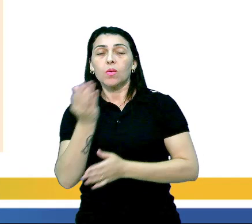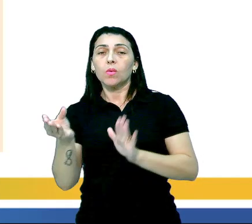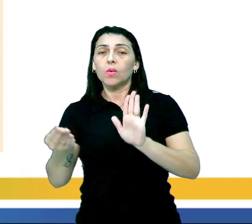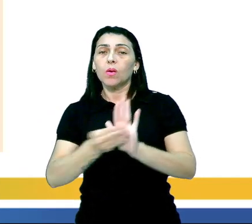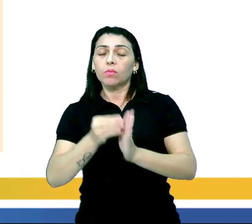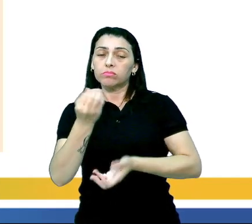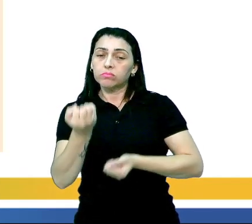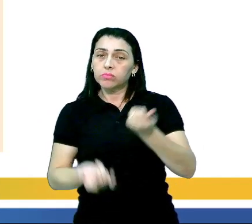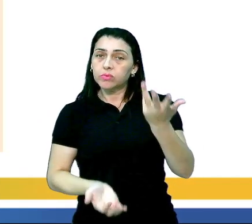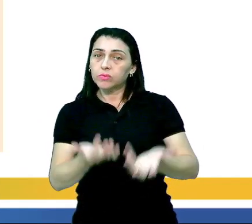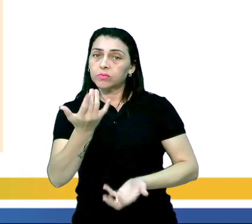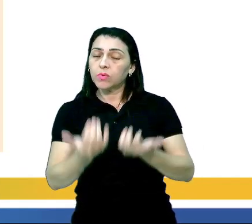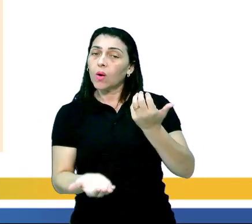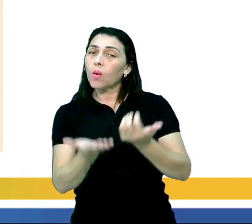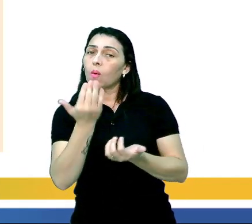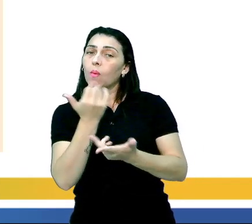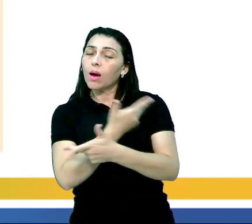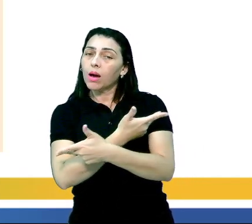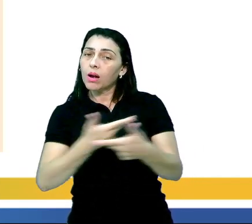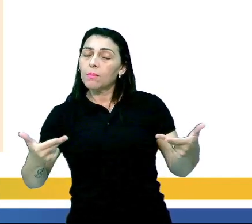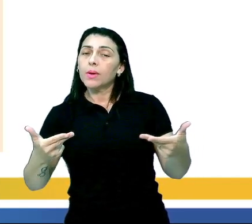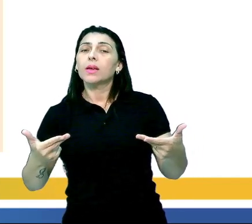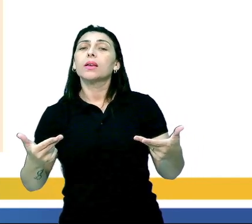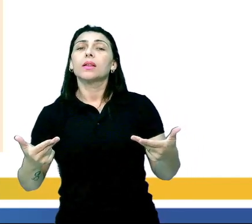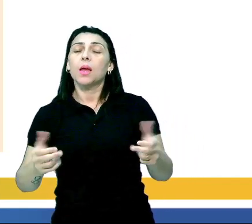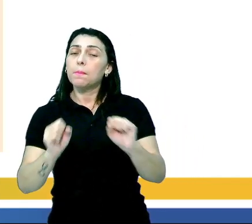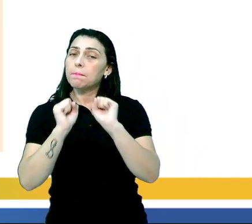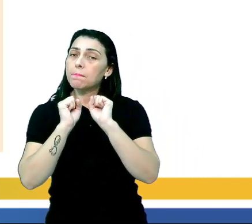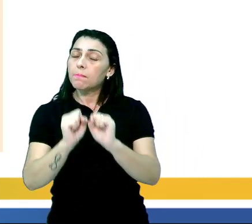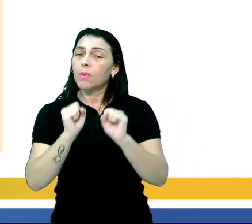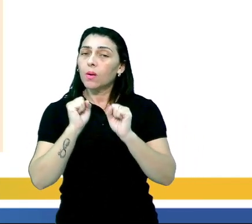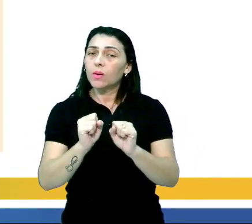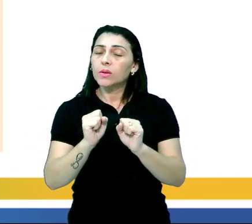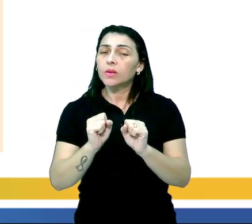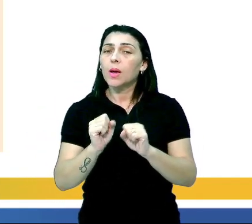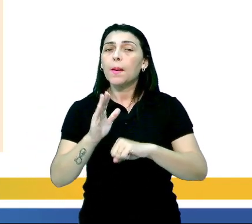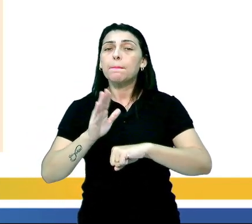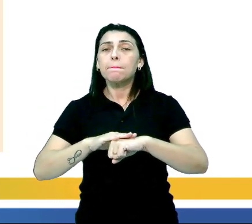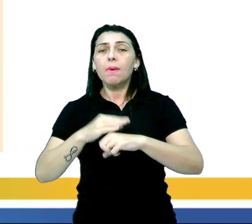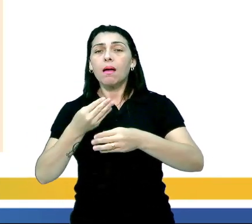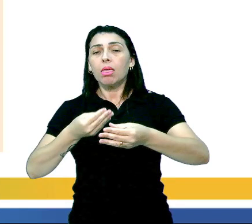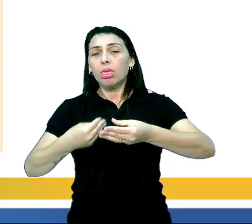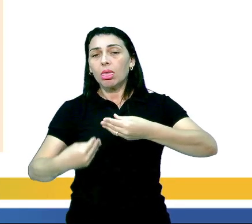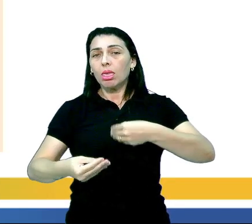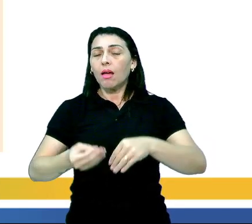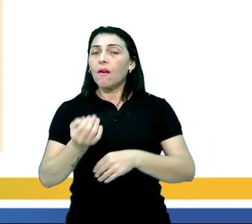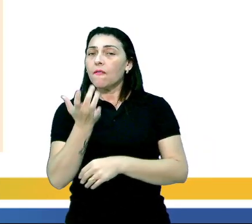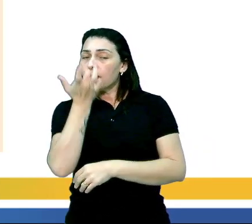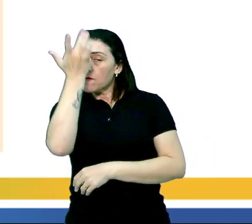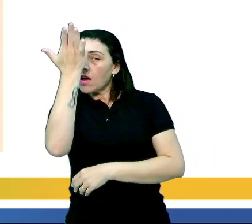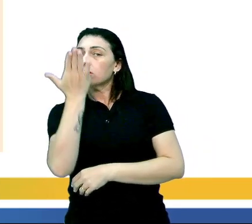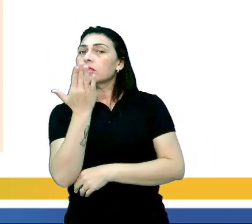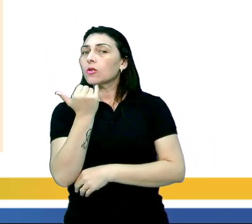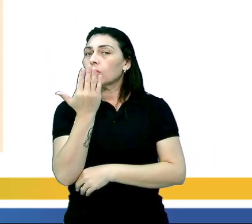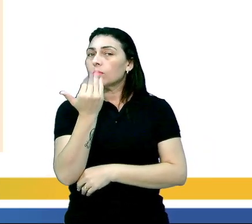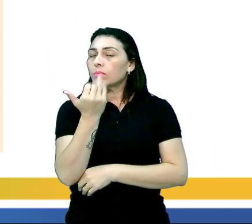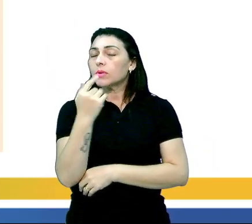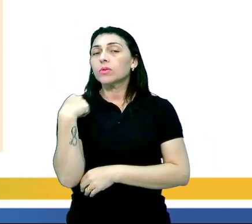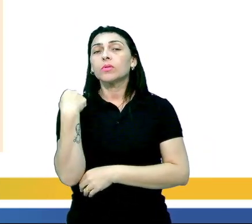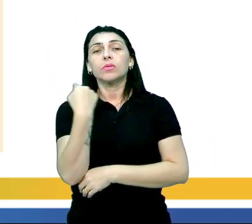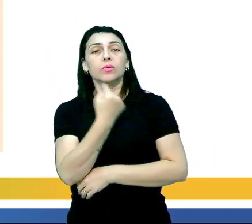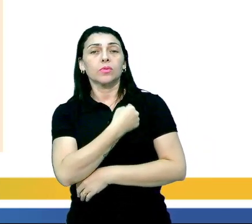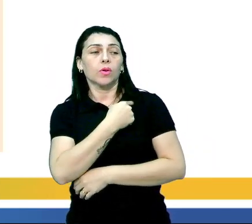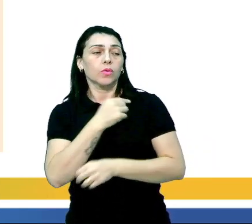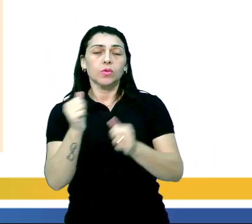acrescento fogo a um alimento, esse alimento ele pode ficar mais mole, mais fácil de ser ingerido. Então, quando